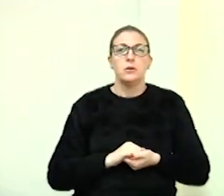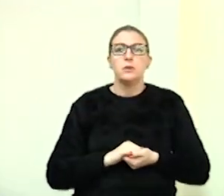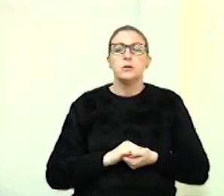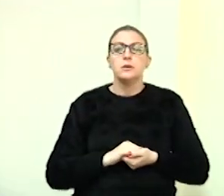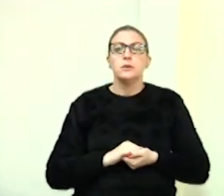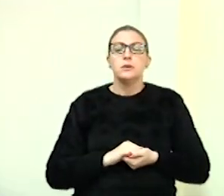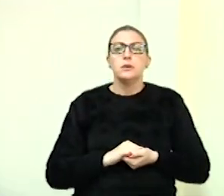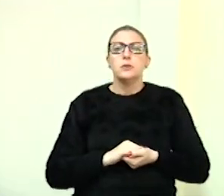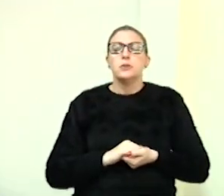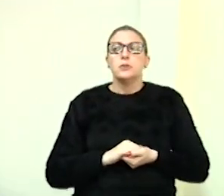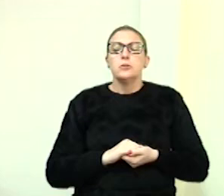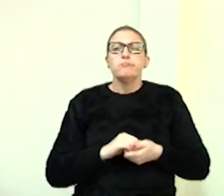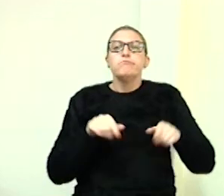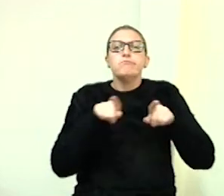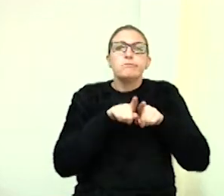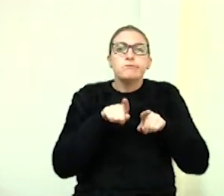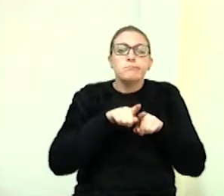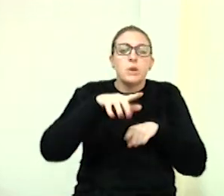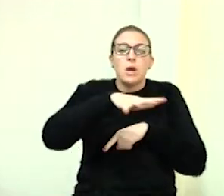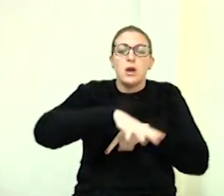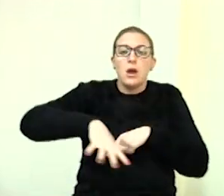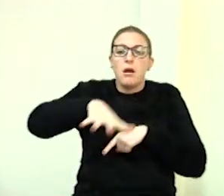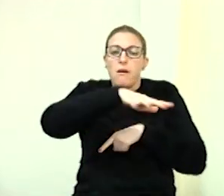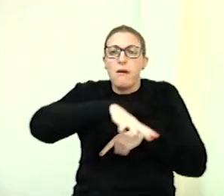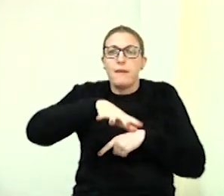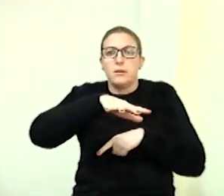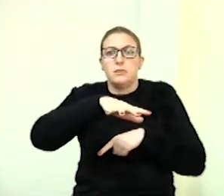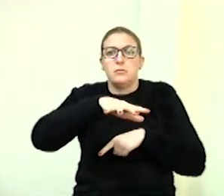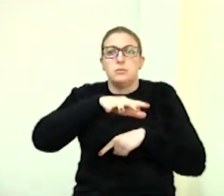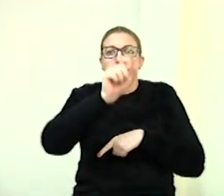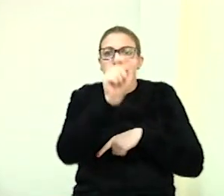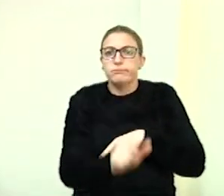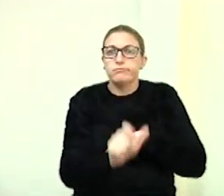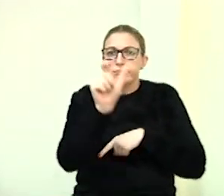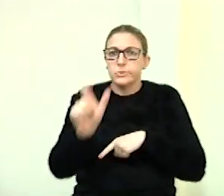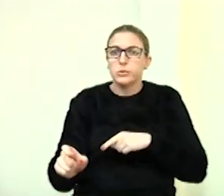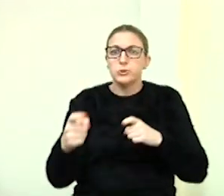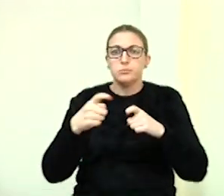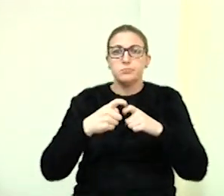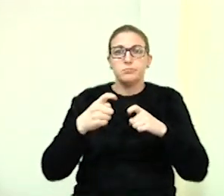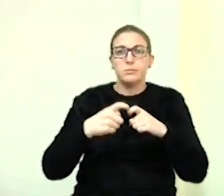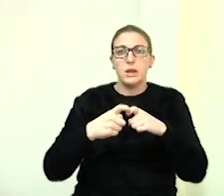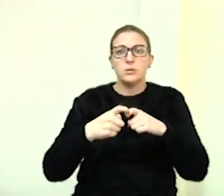Aonde até mesmo a área médica tem divergências.